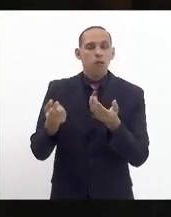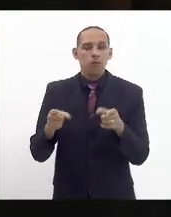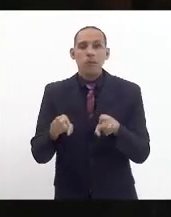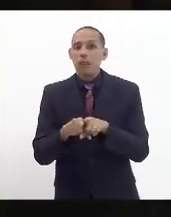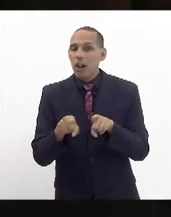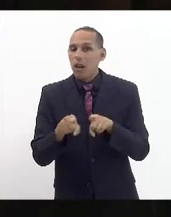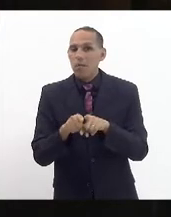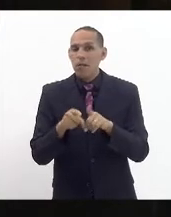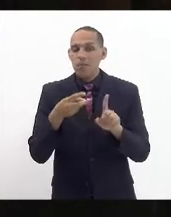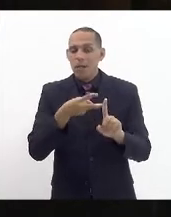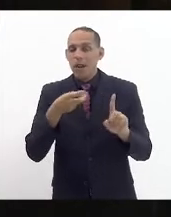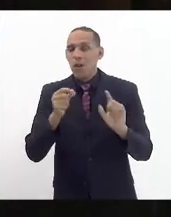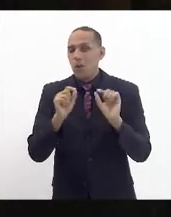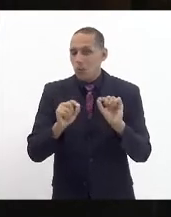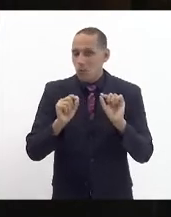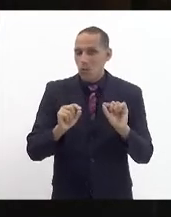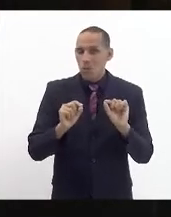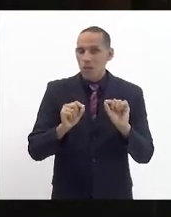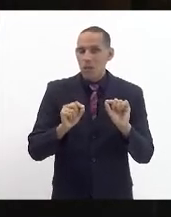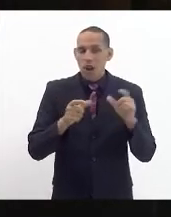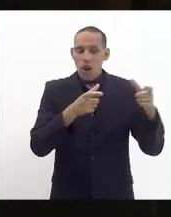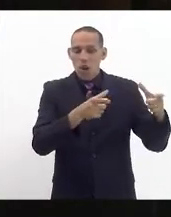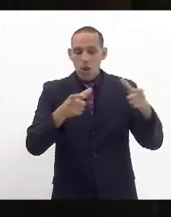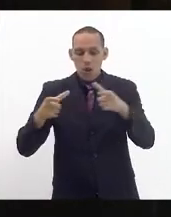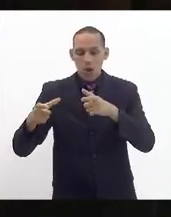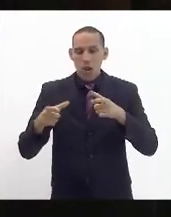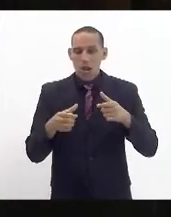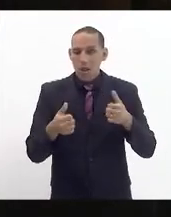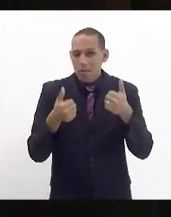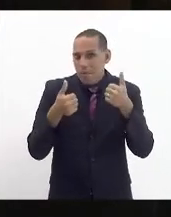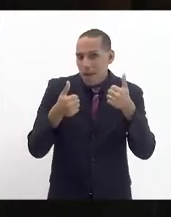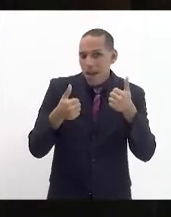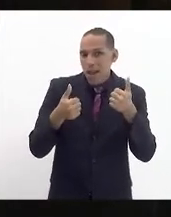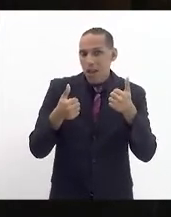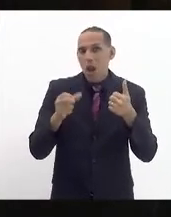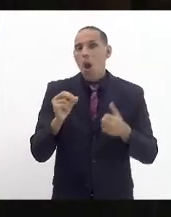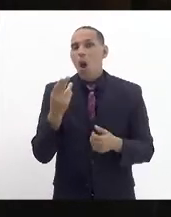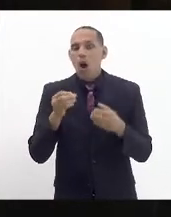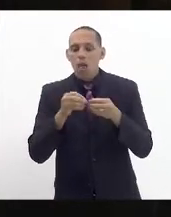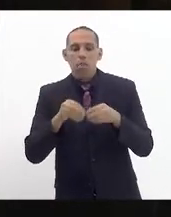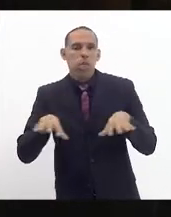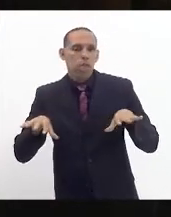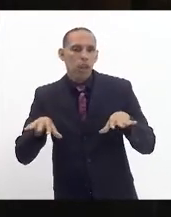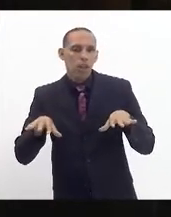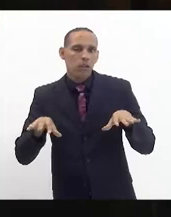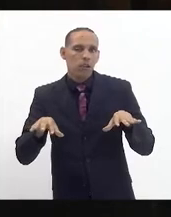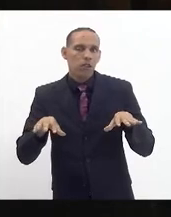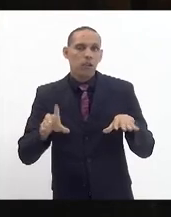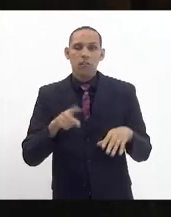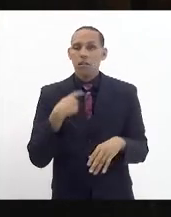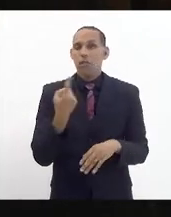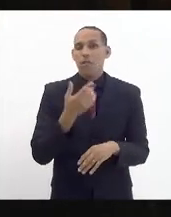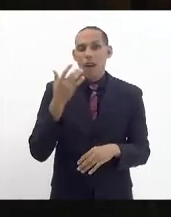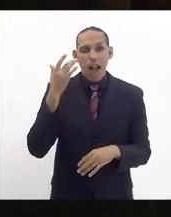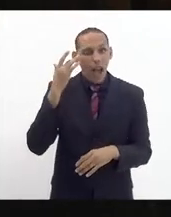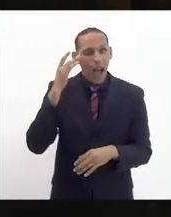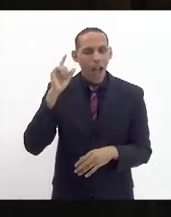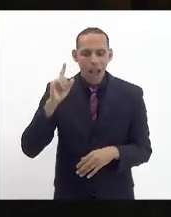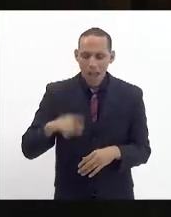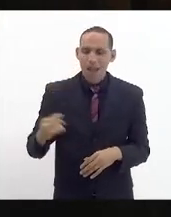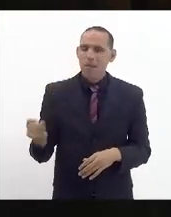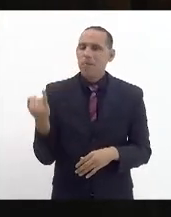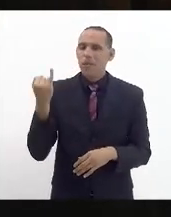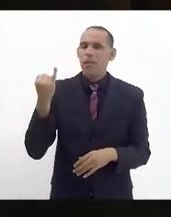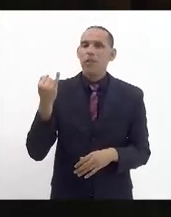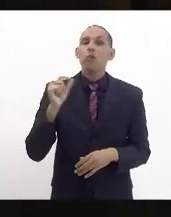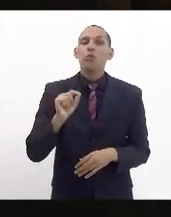reconhecimento das potencialidades locais, também sem prejudicar aquilo que consideramos tão fundamental, que são